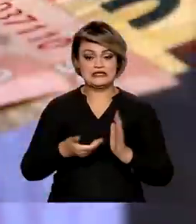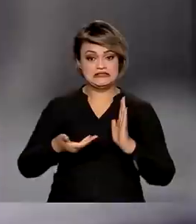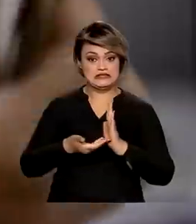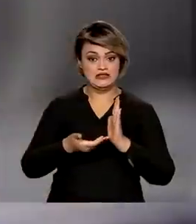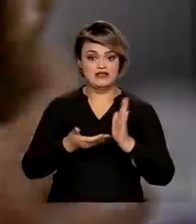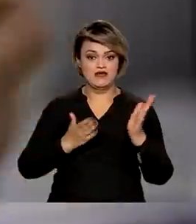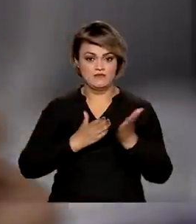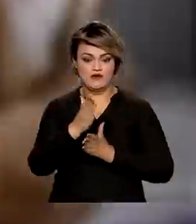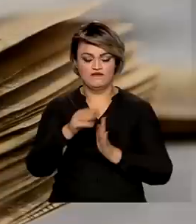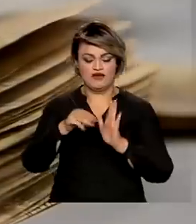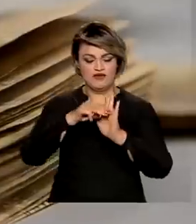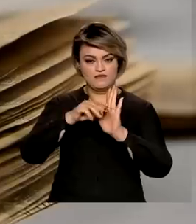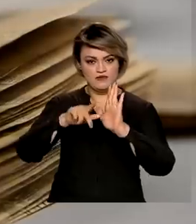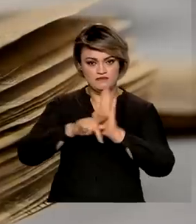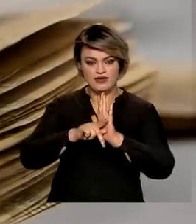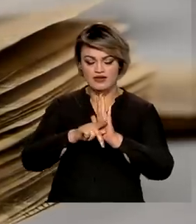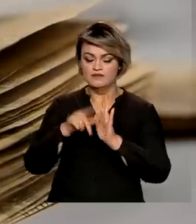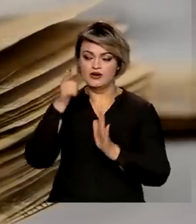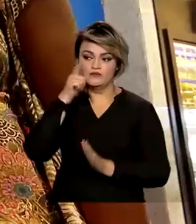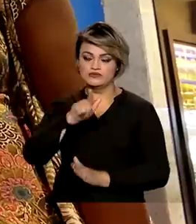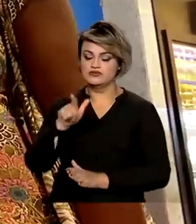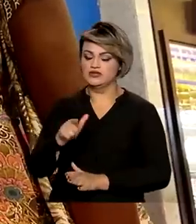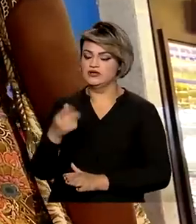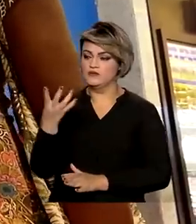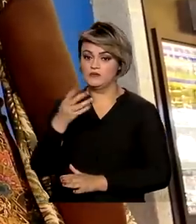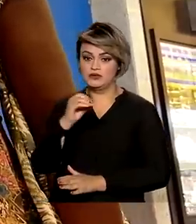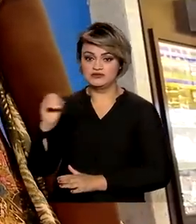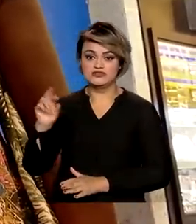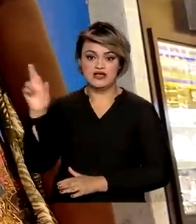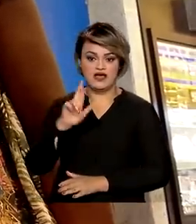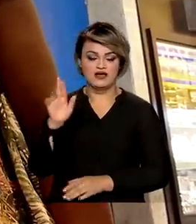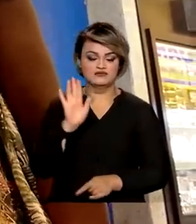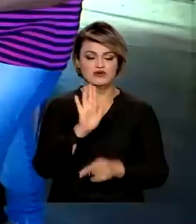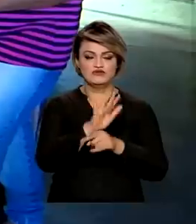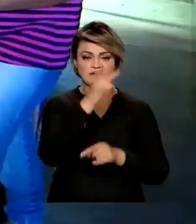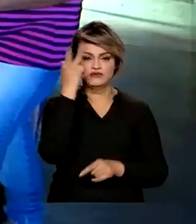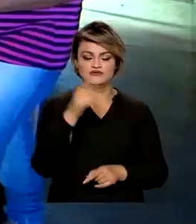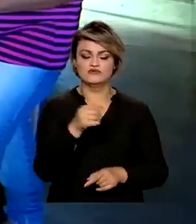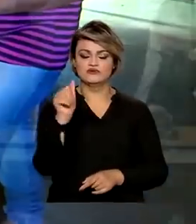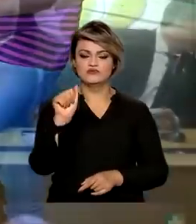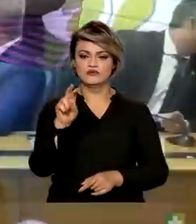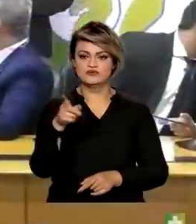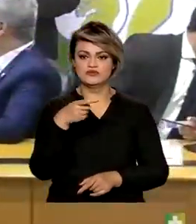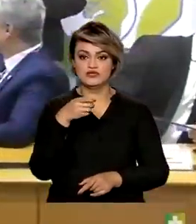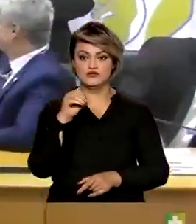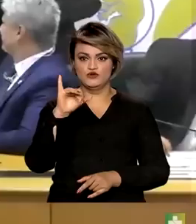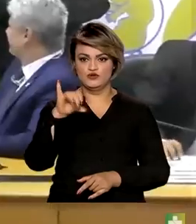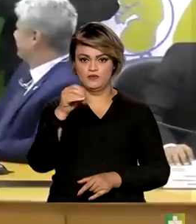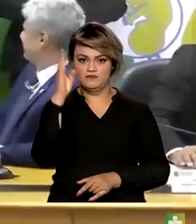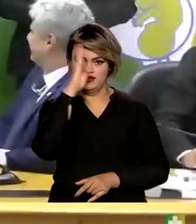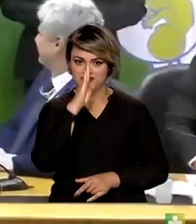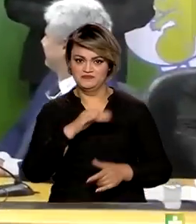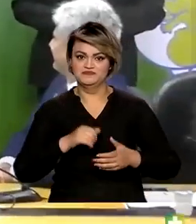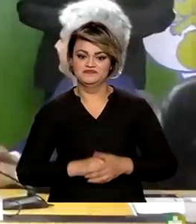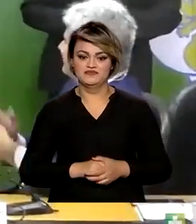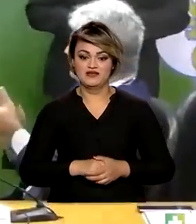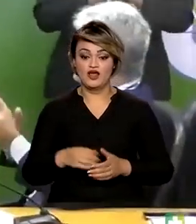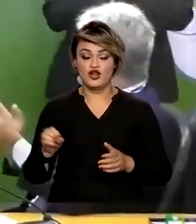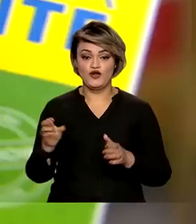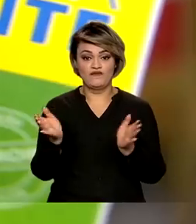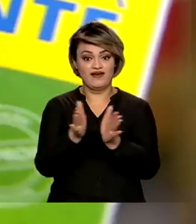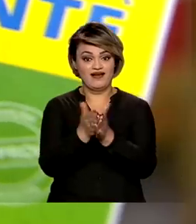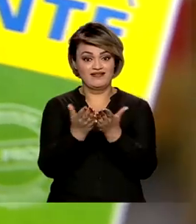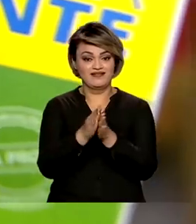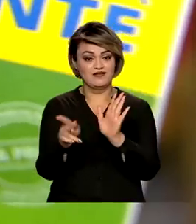aprova MP que garante um mínimo de 400reais para Famílias beneficiárias o auxílio Brasil cansada nova